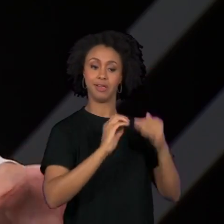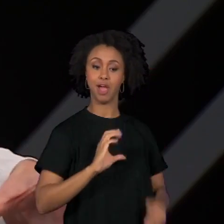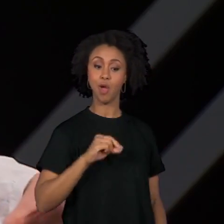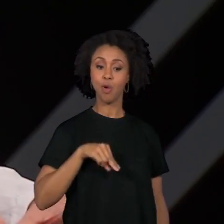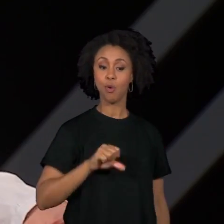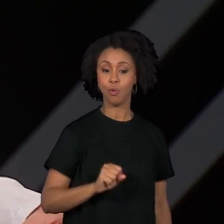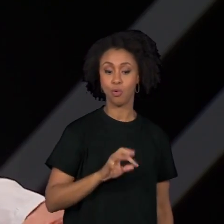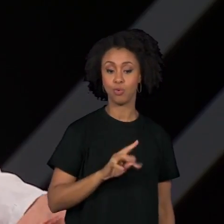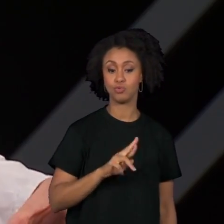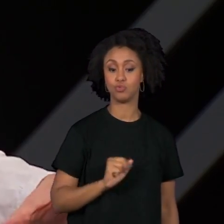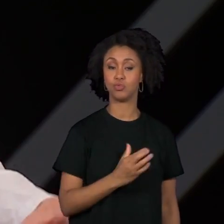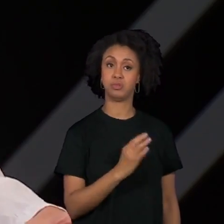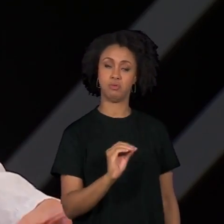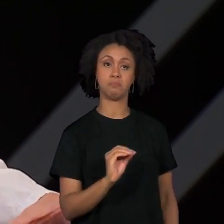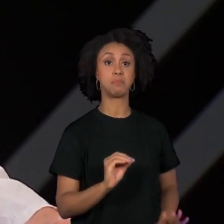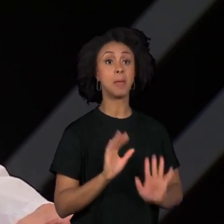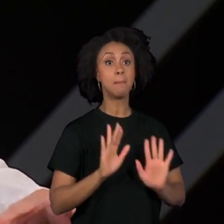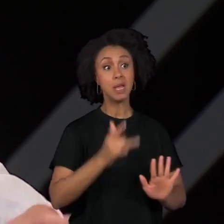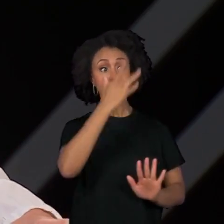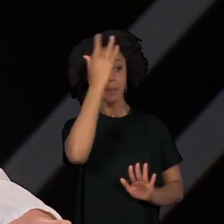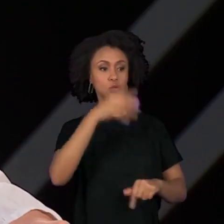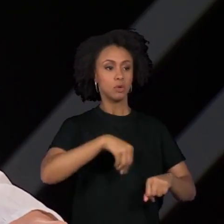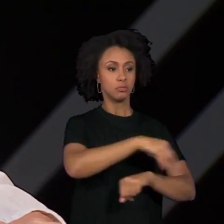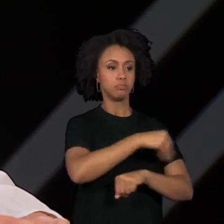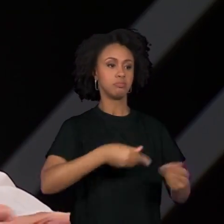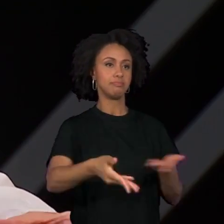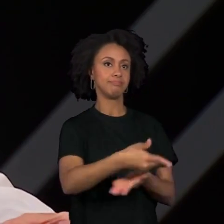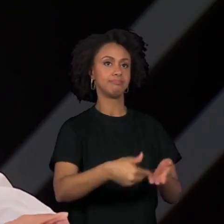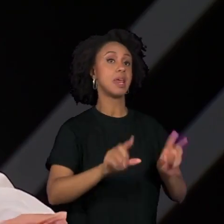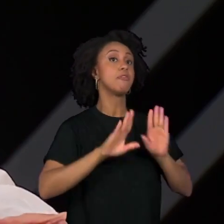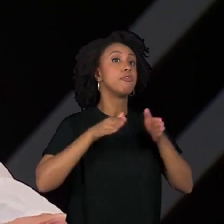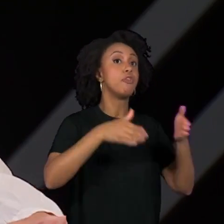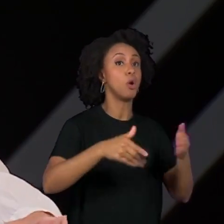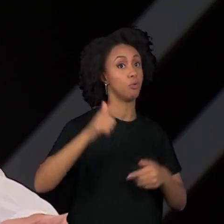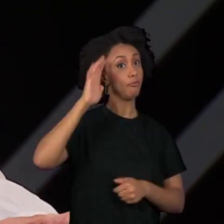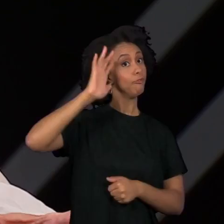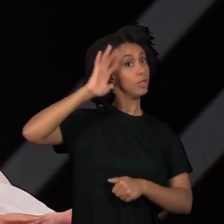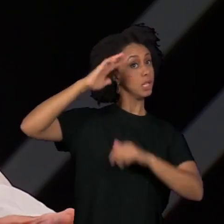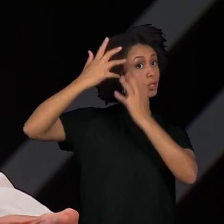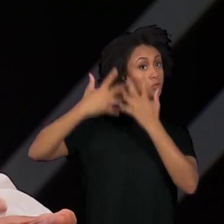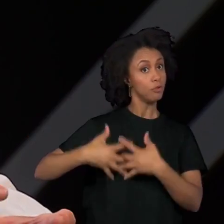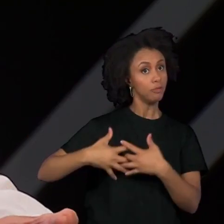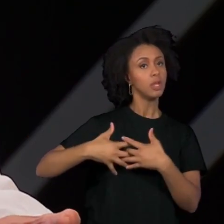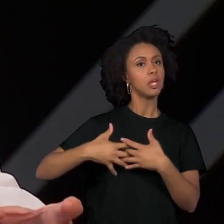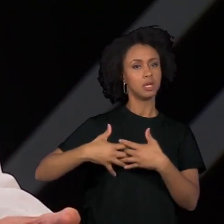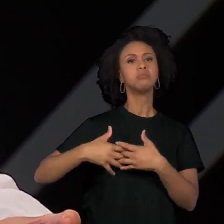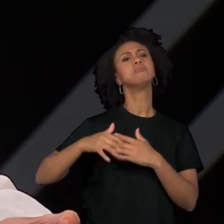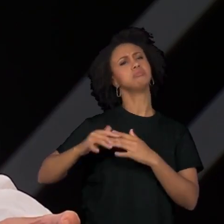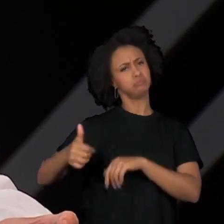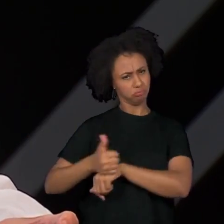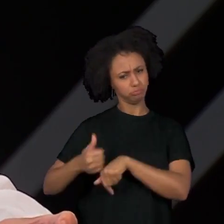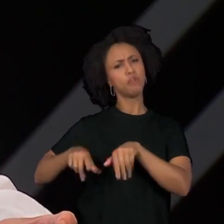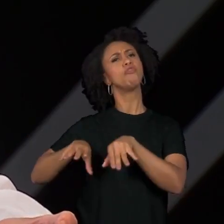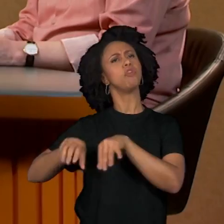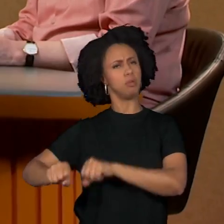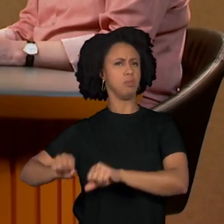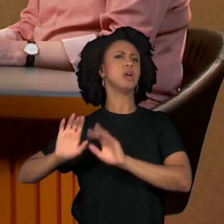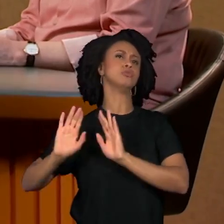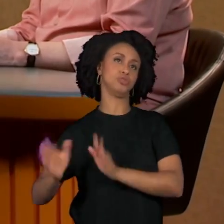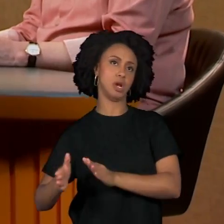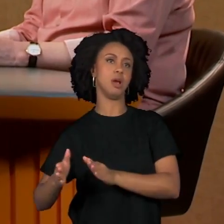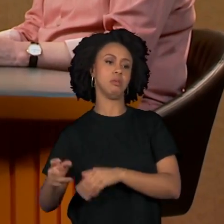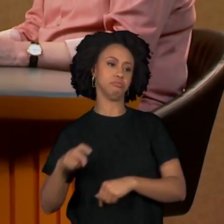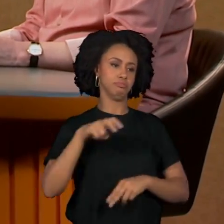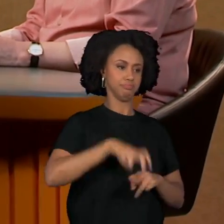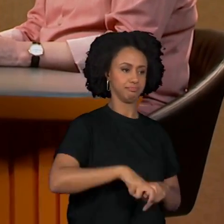Os mediadores da roda de filosofia eram pessoas formadas em filosofia.